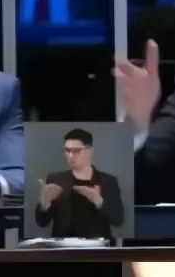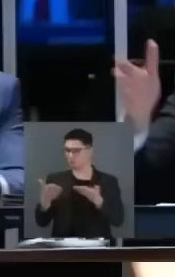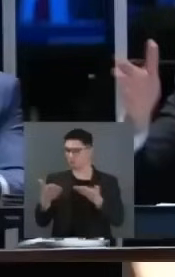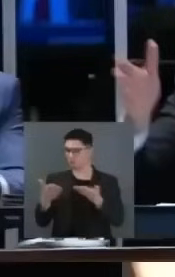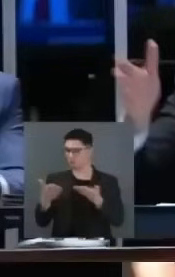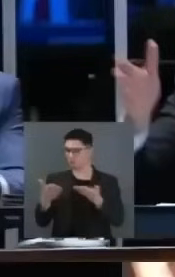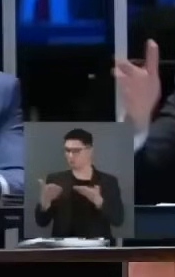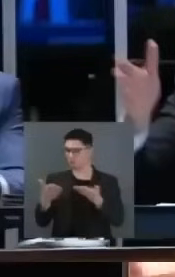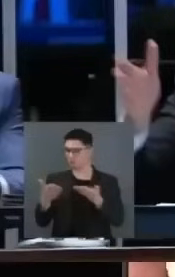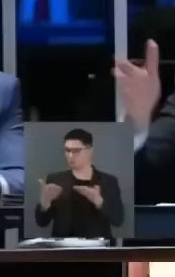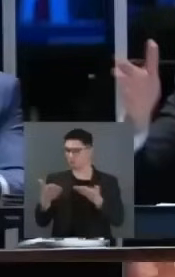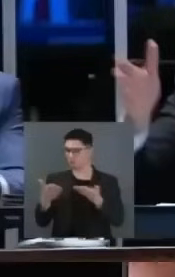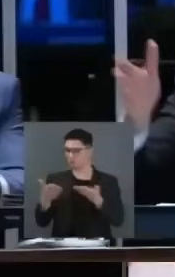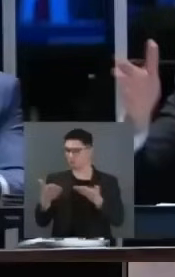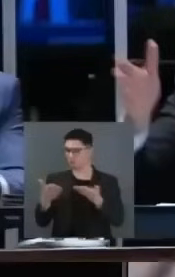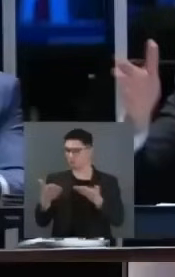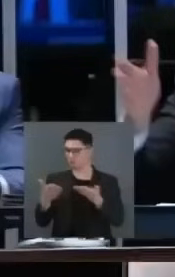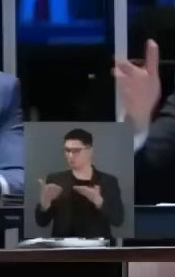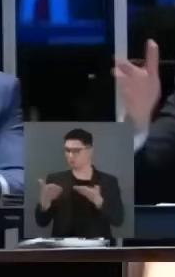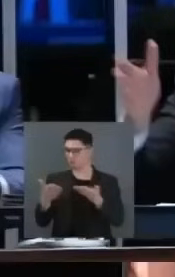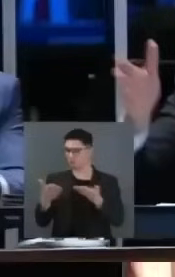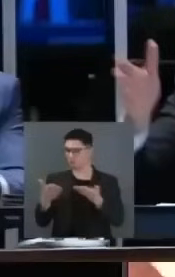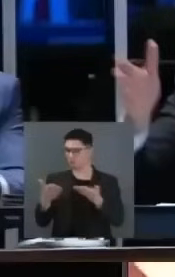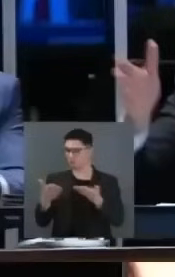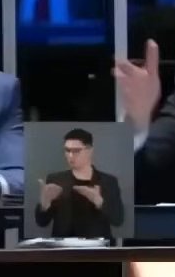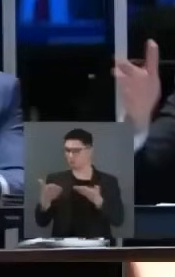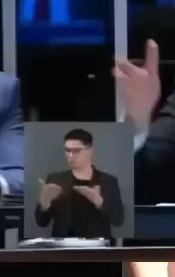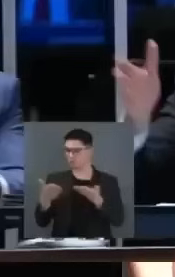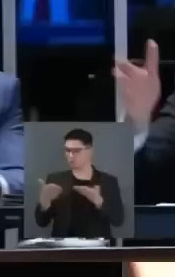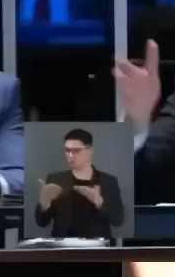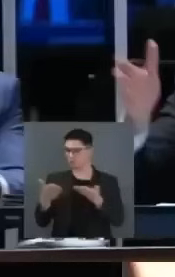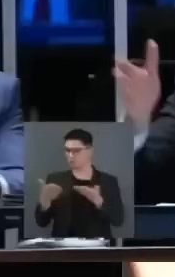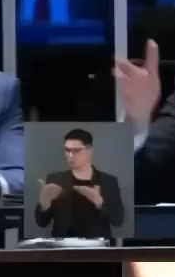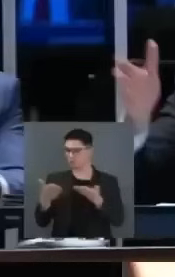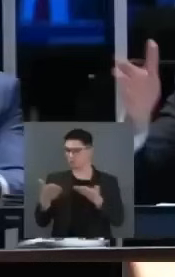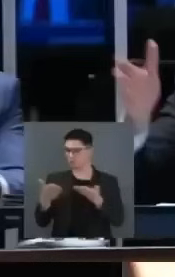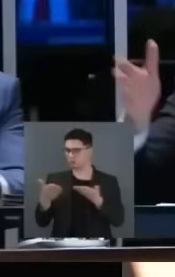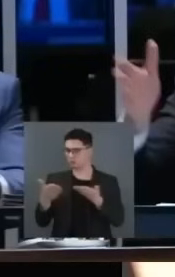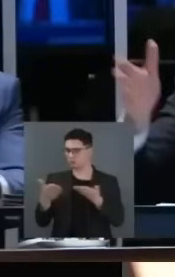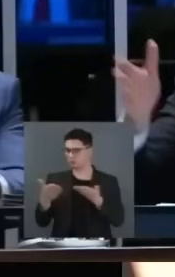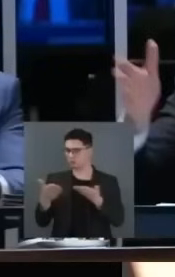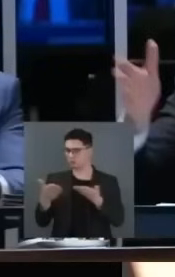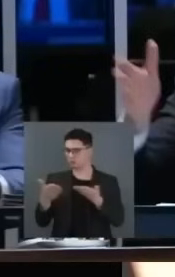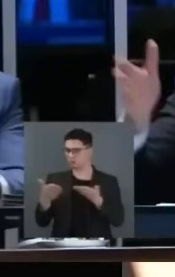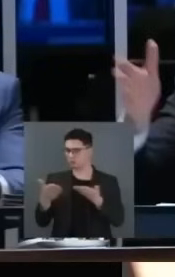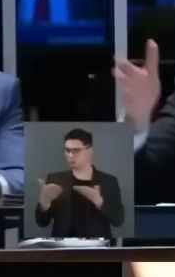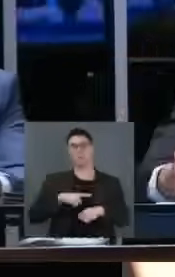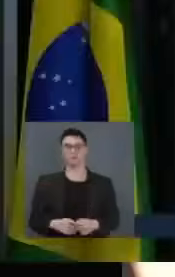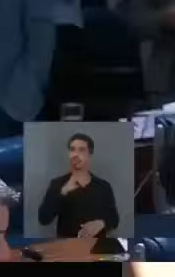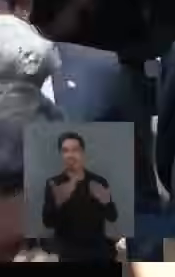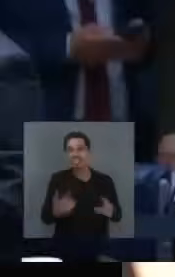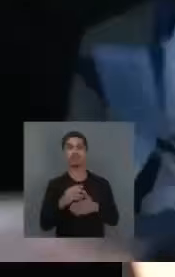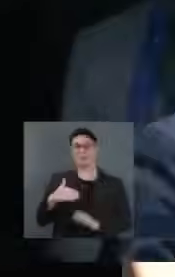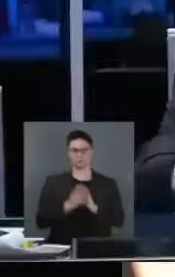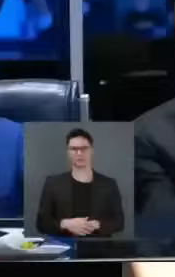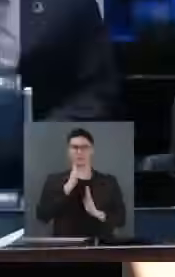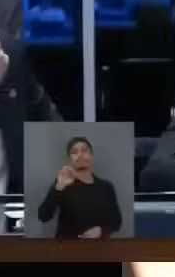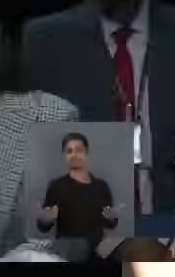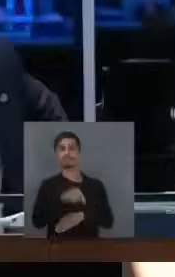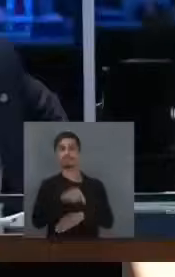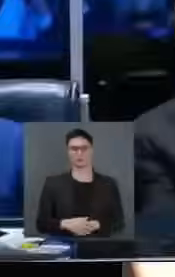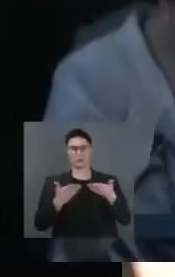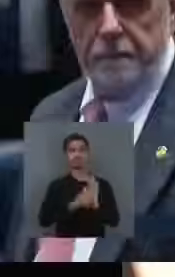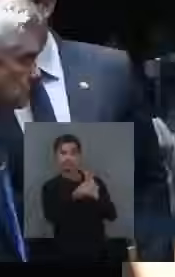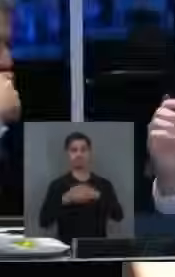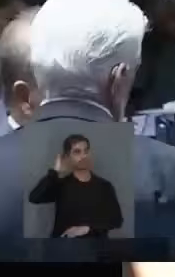vítima. E fim de papo, não tem essa de pensamentos divergentes, não. E aí eu vou colocar aqui, agora, eu vou colocar